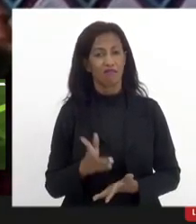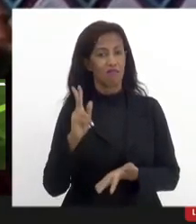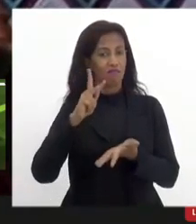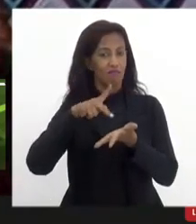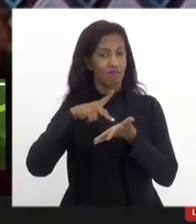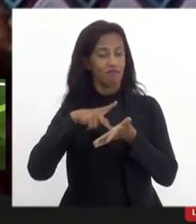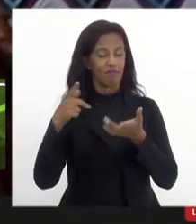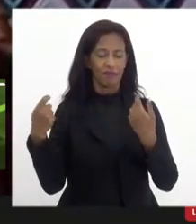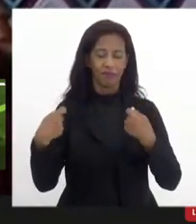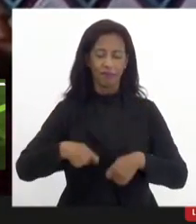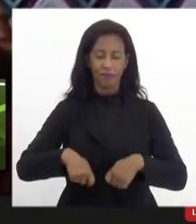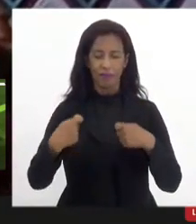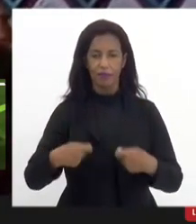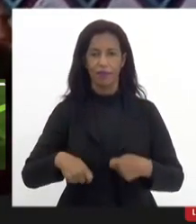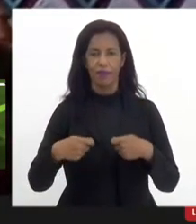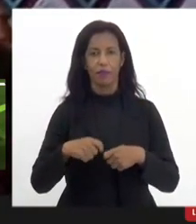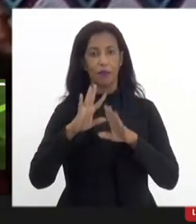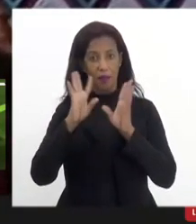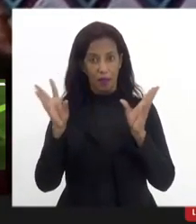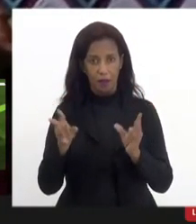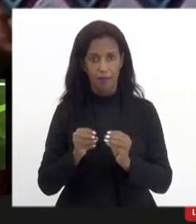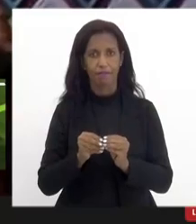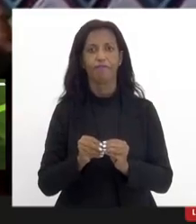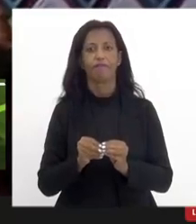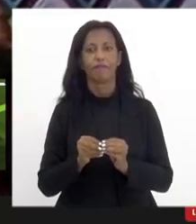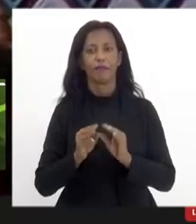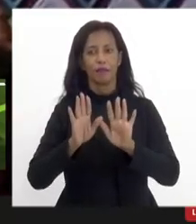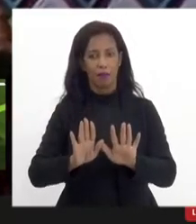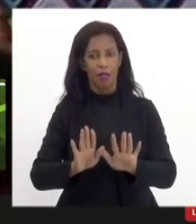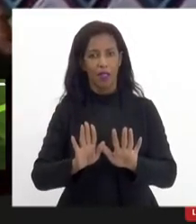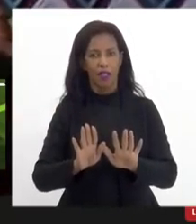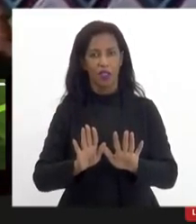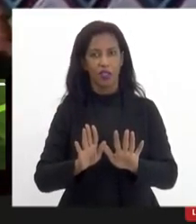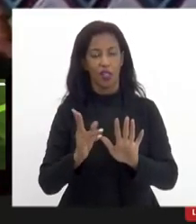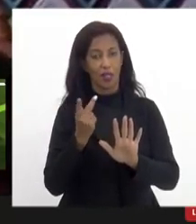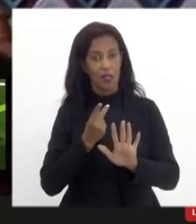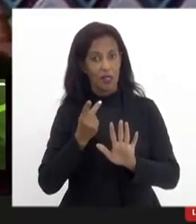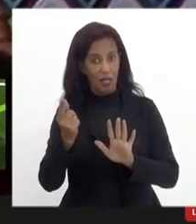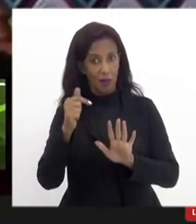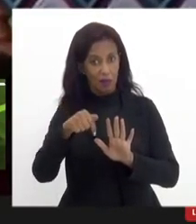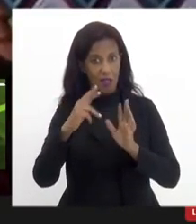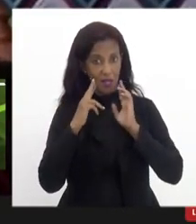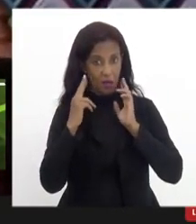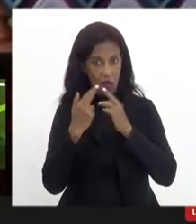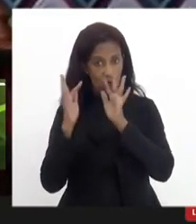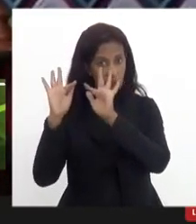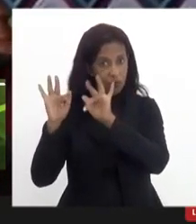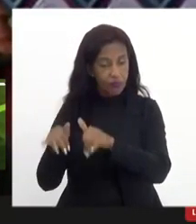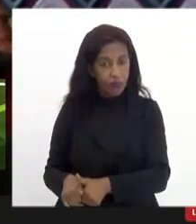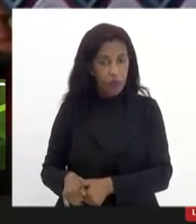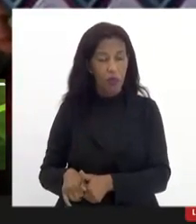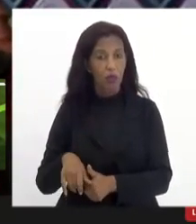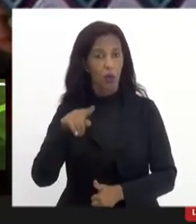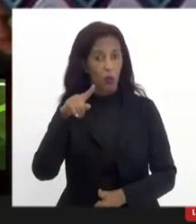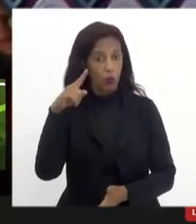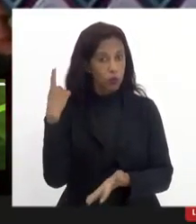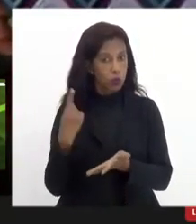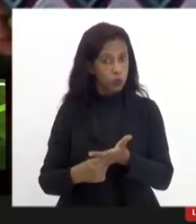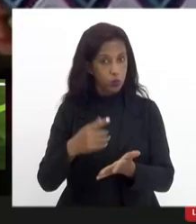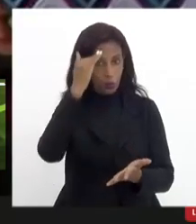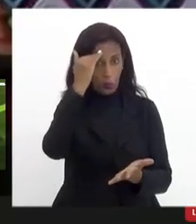vai precisar encerrar, mas já saímos dessa audiência pública com essa